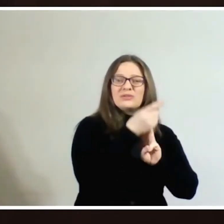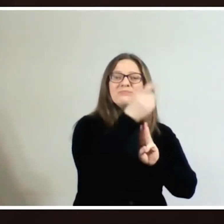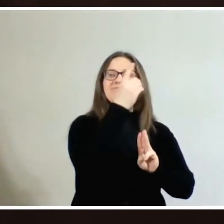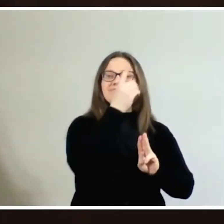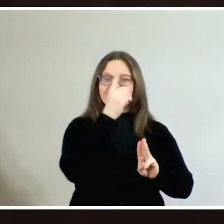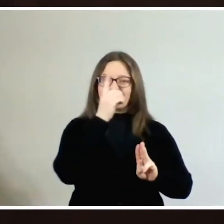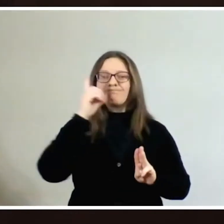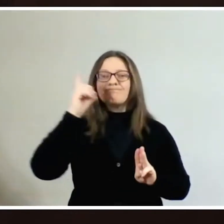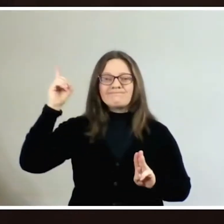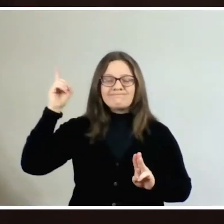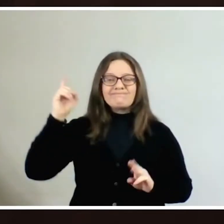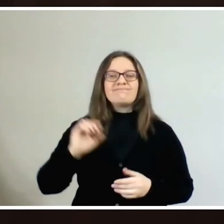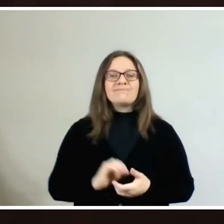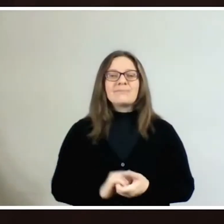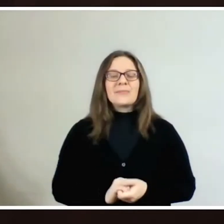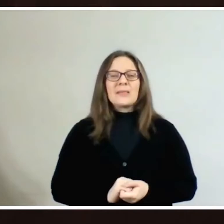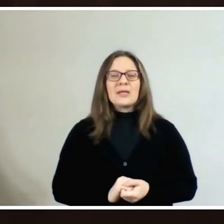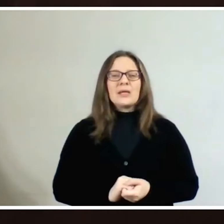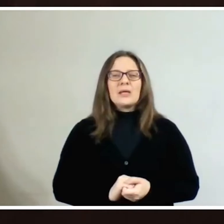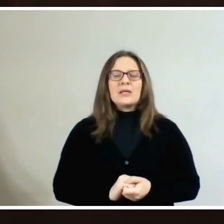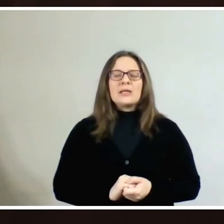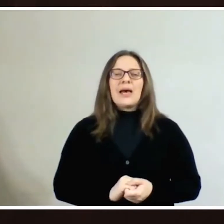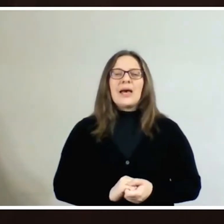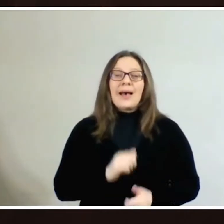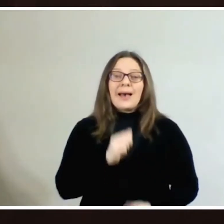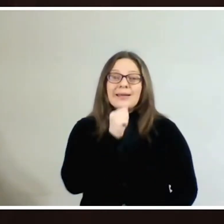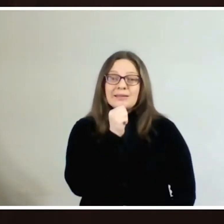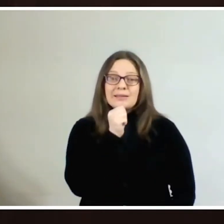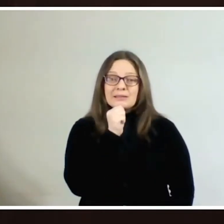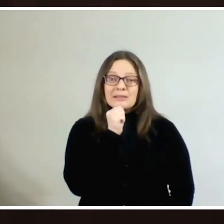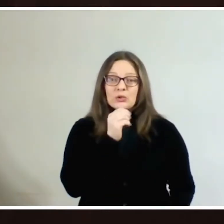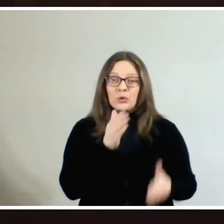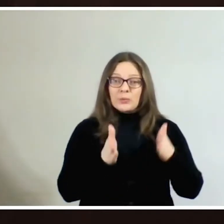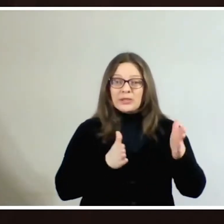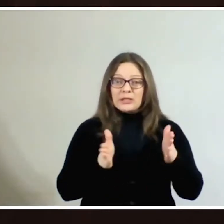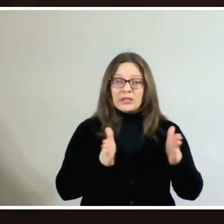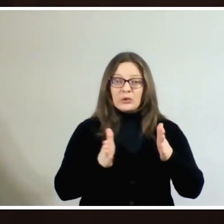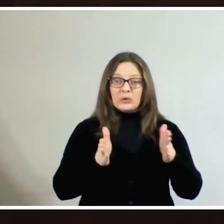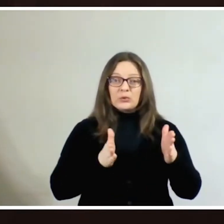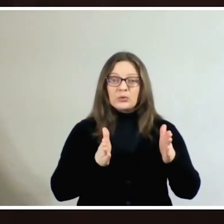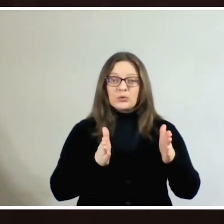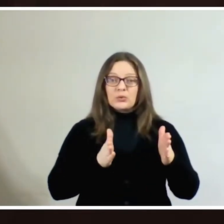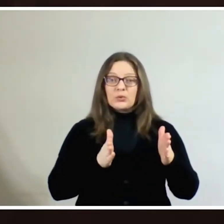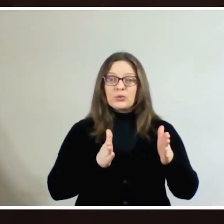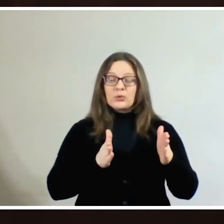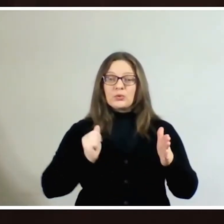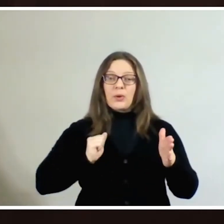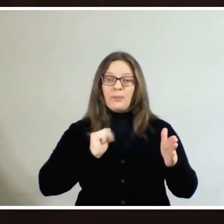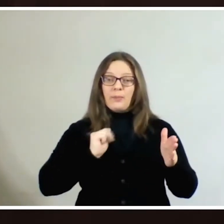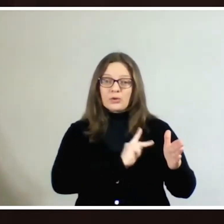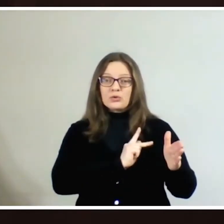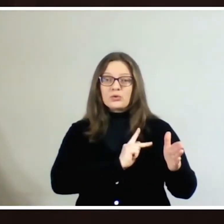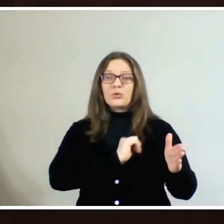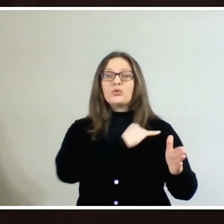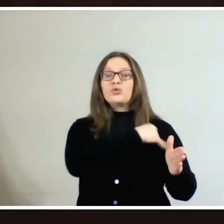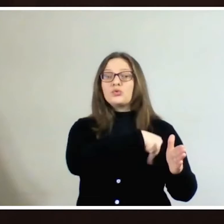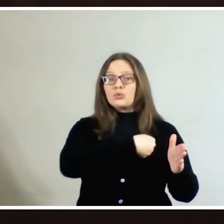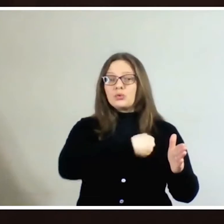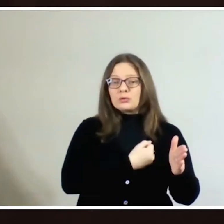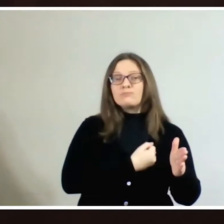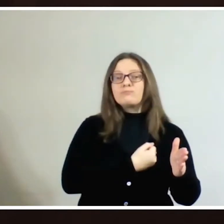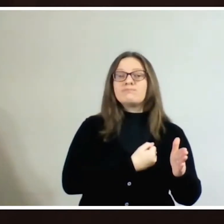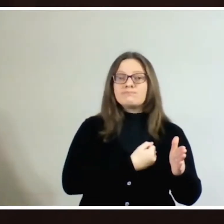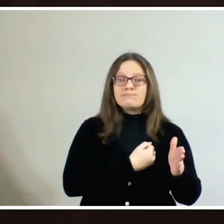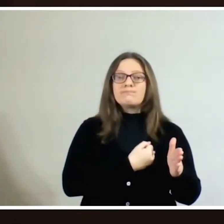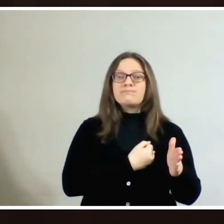ainda no tempo de João, ainda no final do primeiro século, tá? Eu quero mostrar isso para vocês. Lá